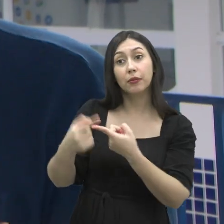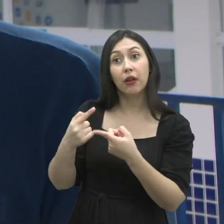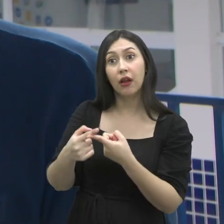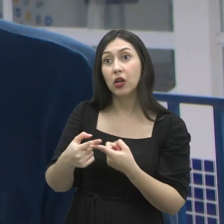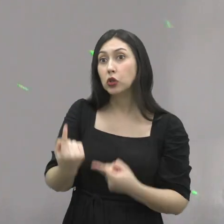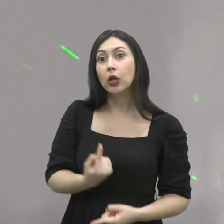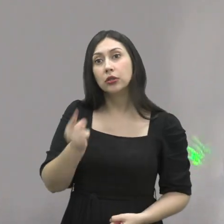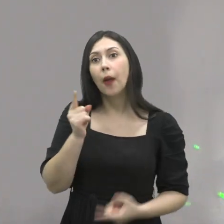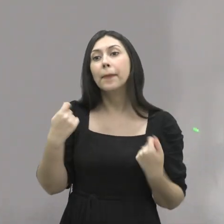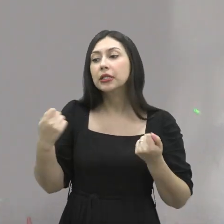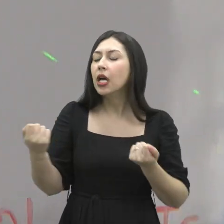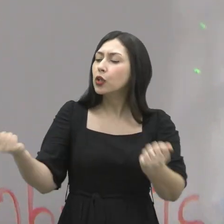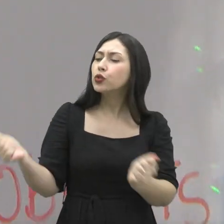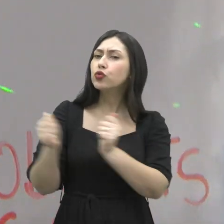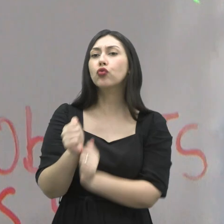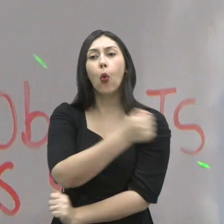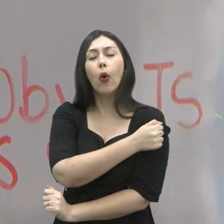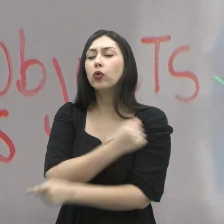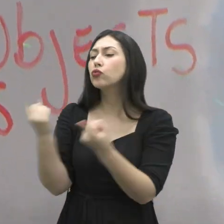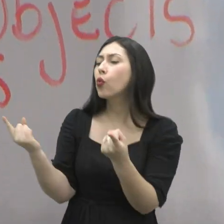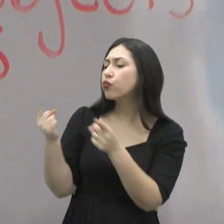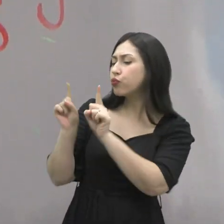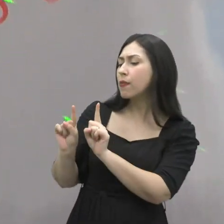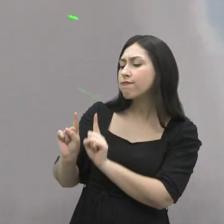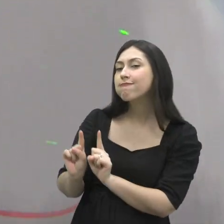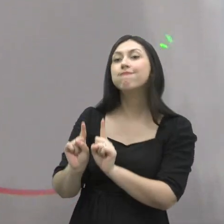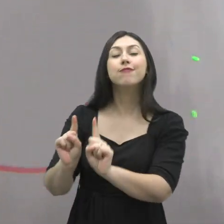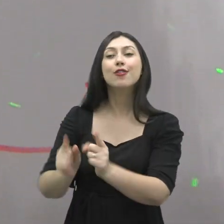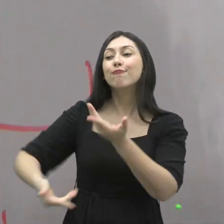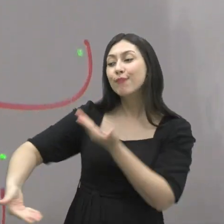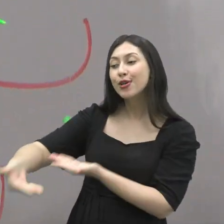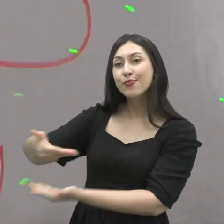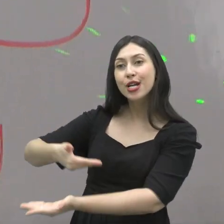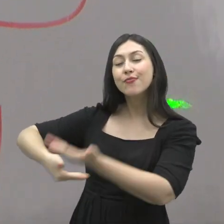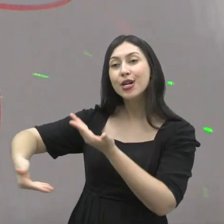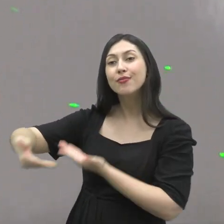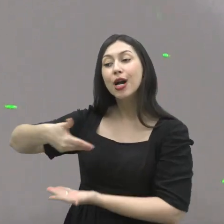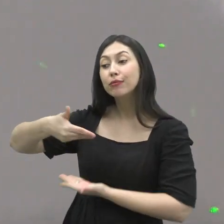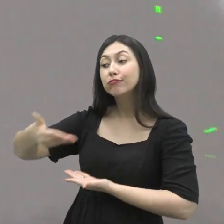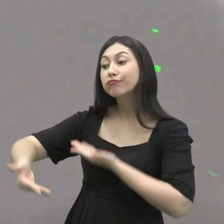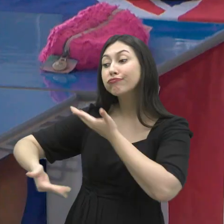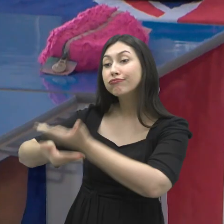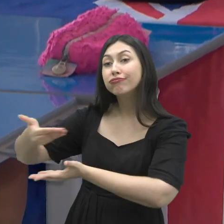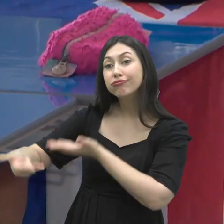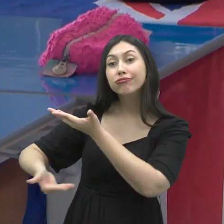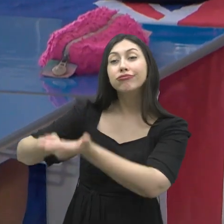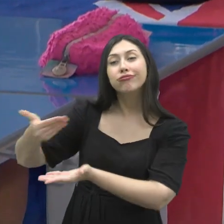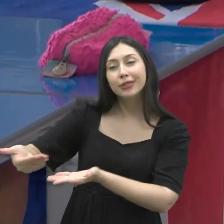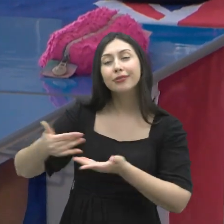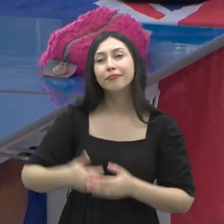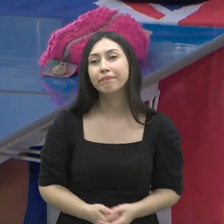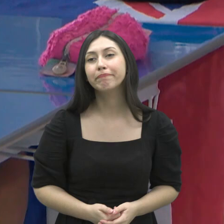você tem que caminhar junto com o aluno, o aluno tem que comprar a sua ideia. Então, assim, é um jogo, é aquela coisa, um jogo para trabalhar a curiosidade de aprender do aluno e sempre